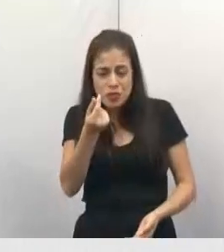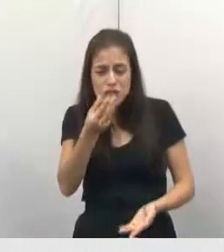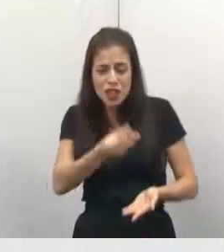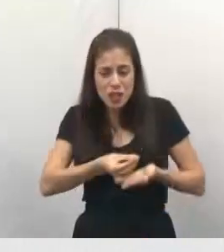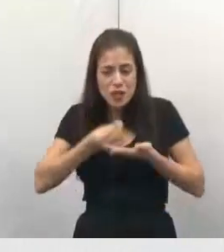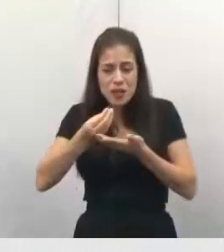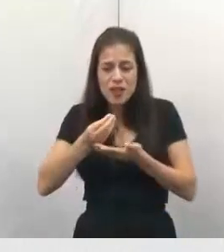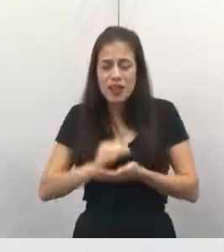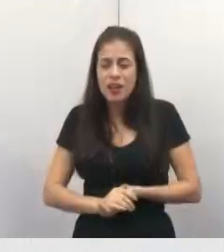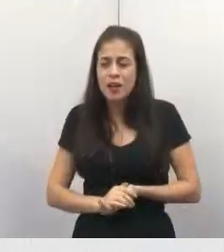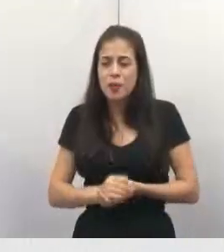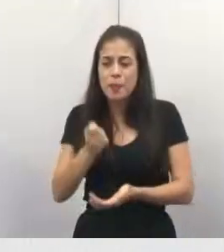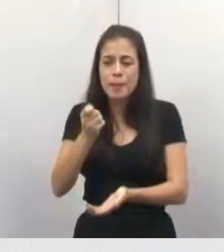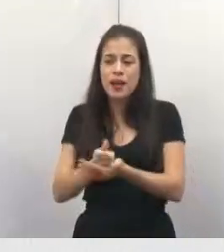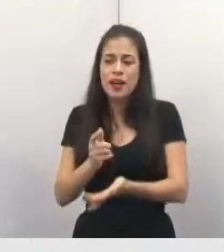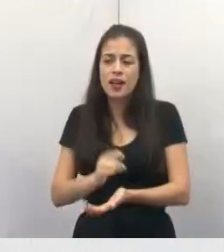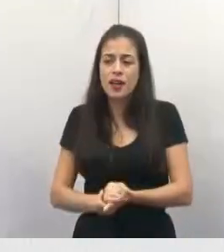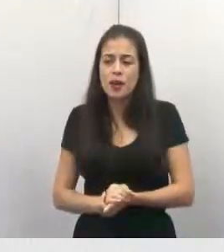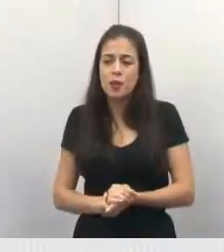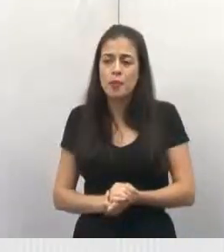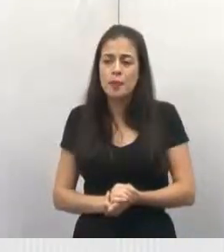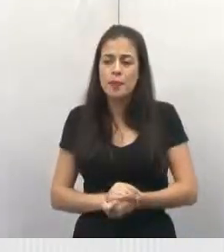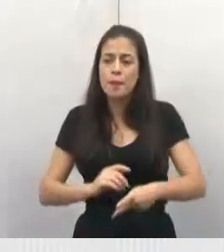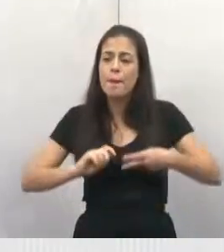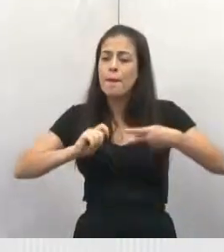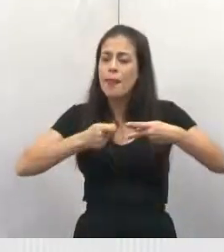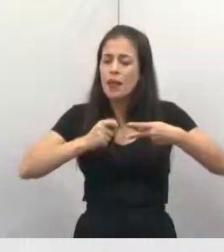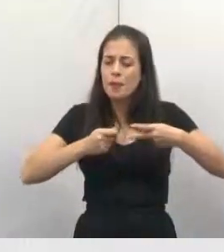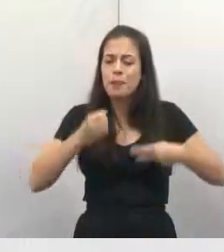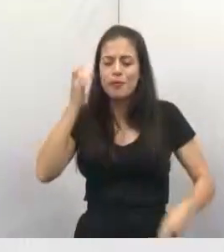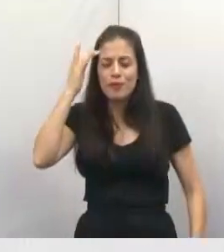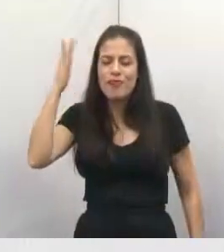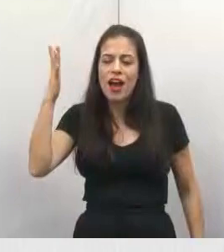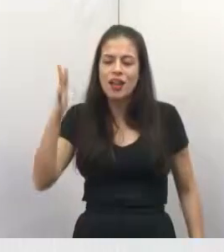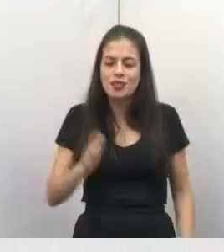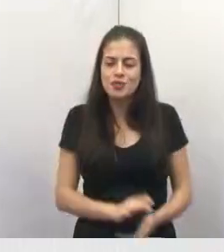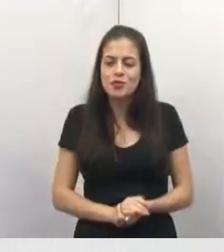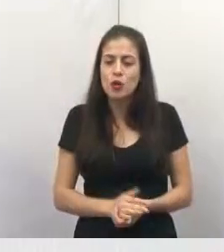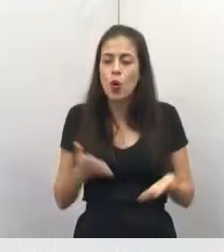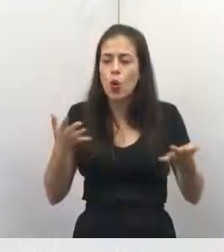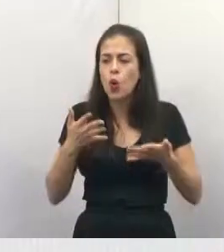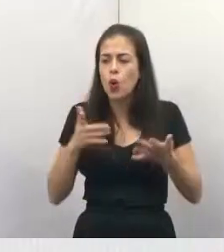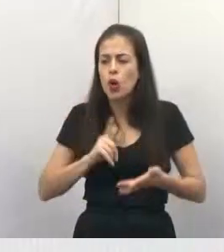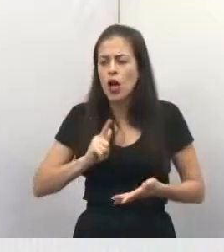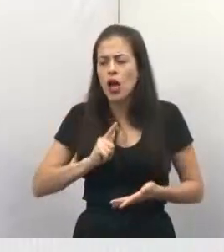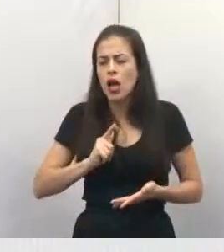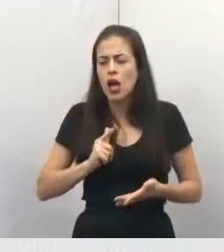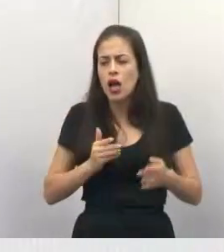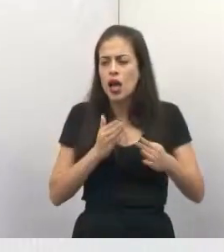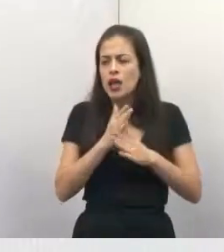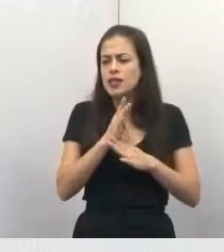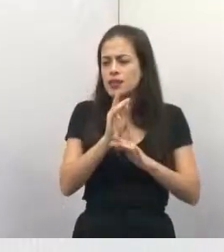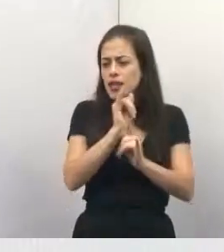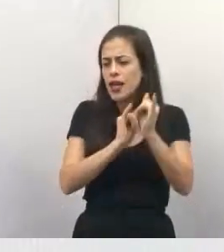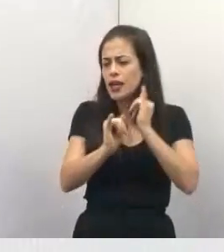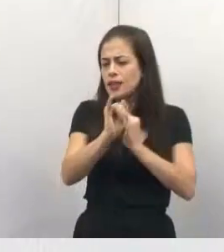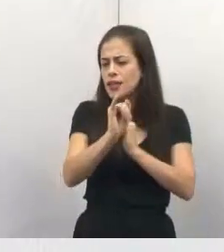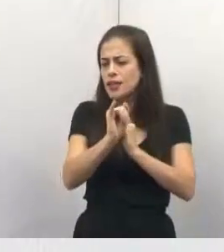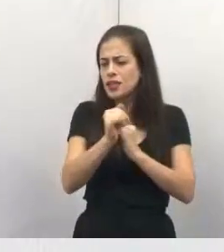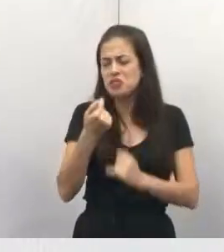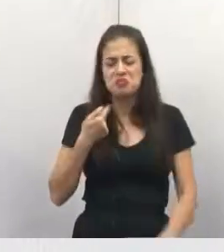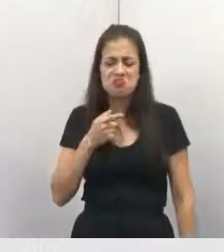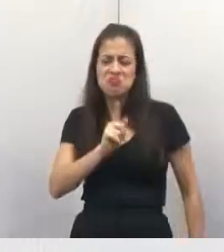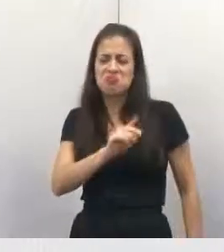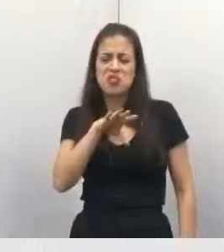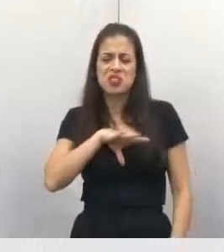pagamento. Acho que por Pix, dessa forma, fica um pouco mais fácil. Hoje em dia, com o acesso à internet, ao celular, eu geralmente nem vou na cidade para